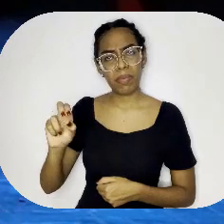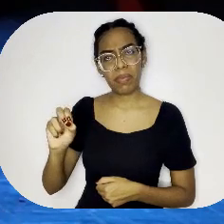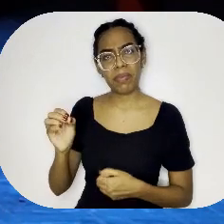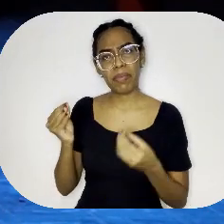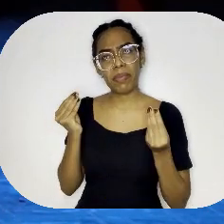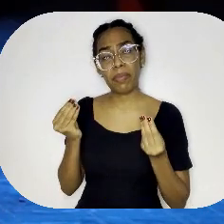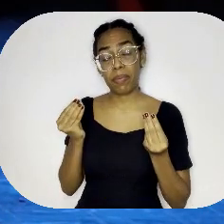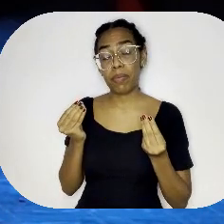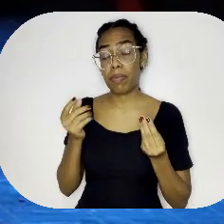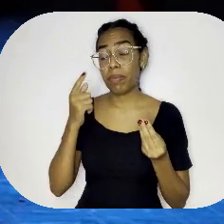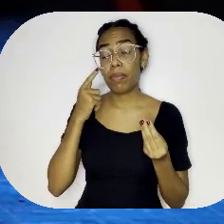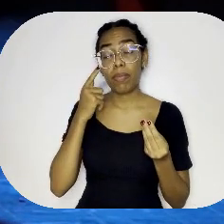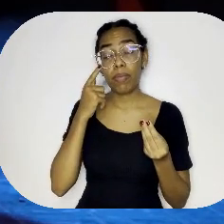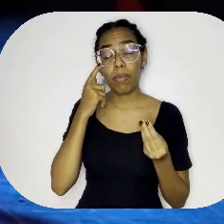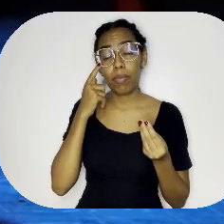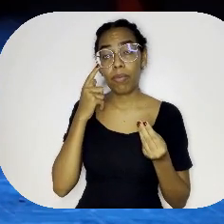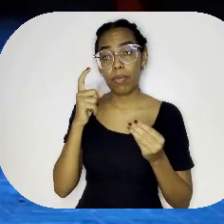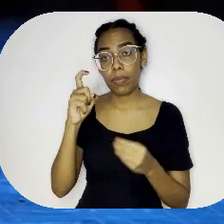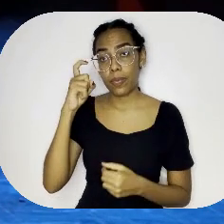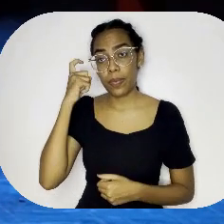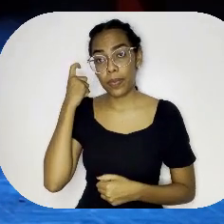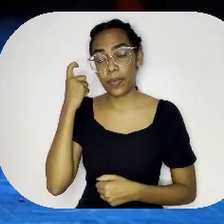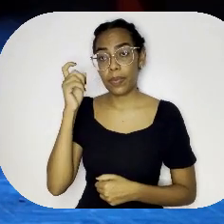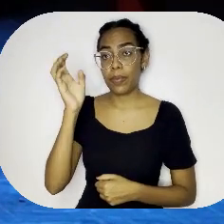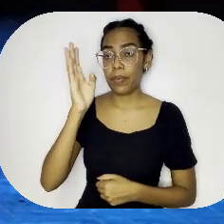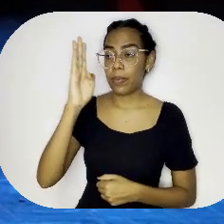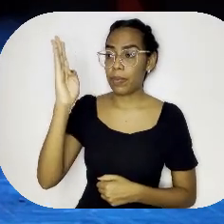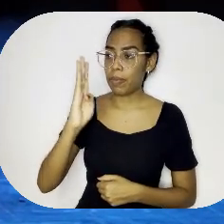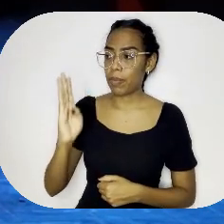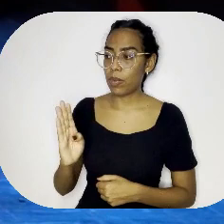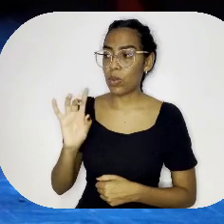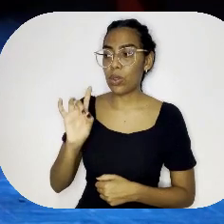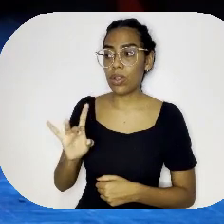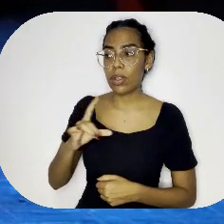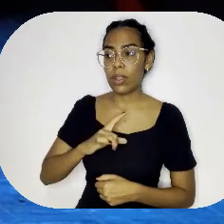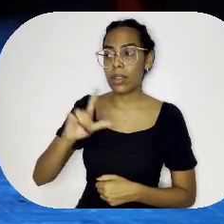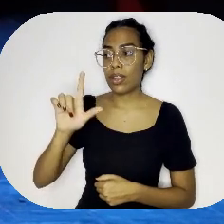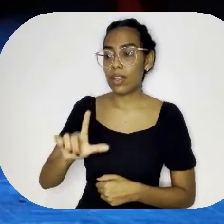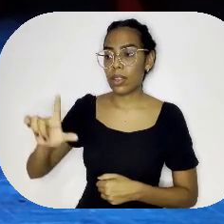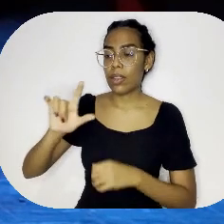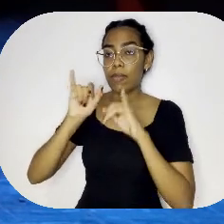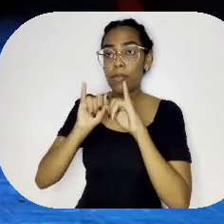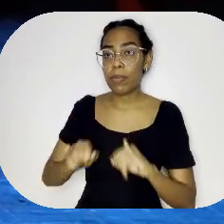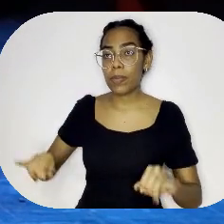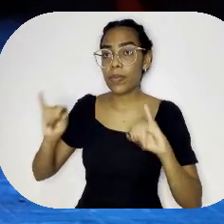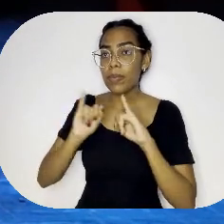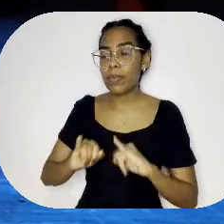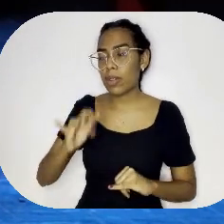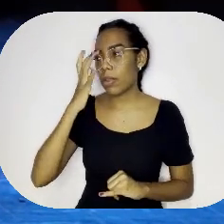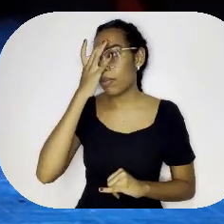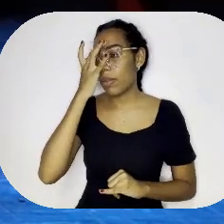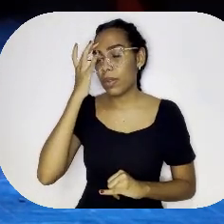Boca do Inferno? Isso, Boca do Inferno. E daí, Maria? No Brasil, antes do Gregório de Matos Guerra,